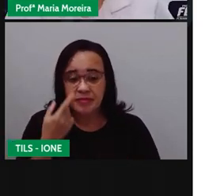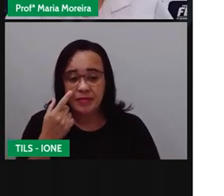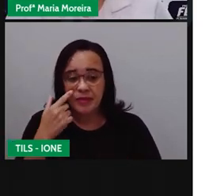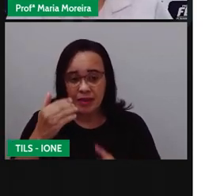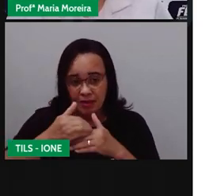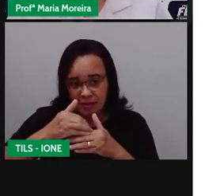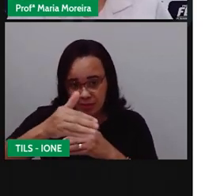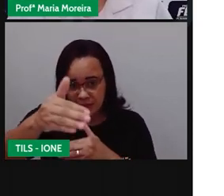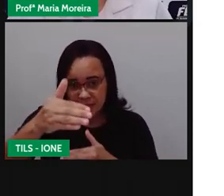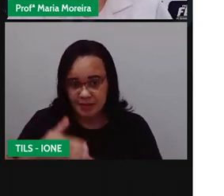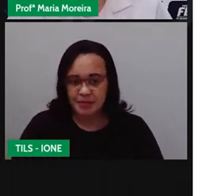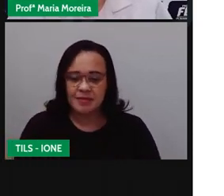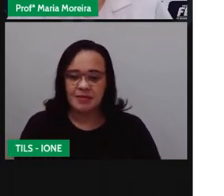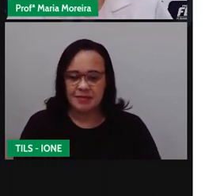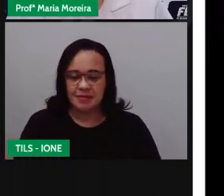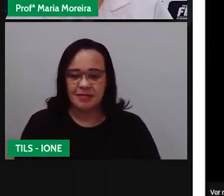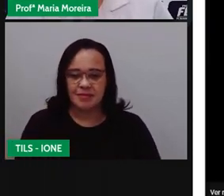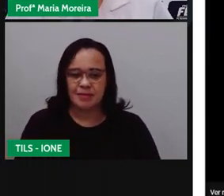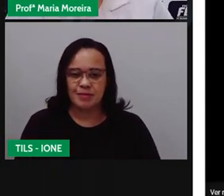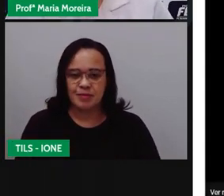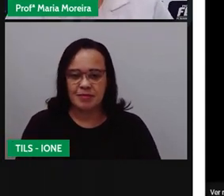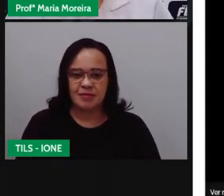seguindo.